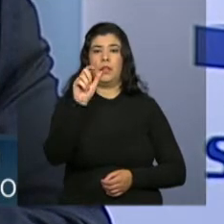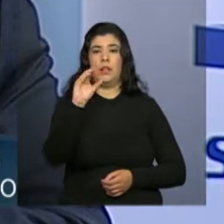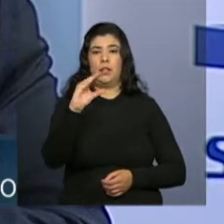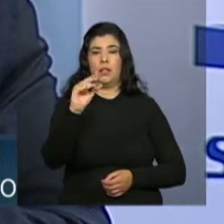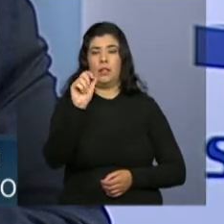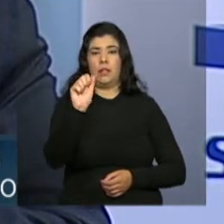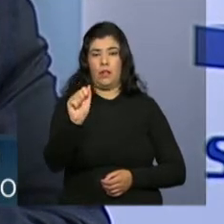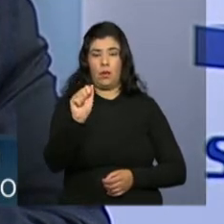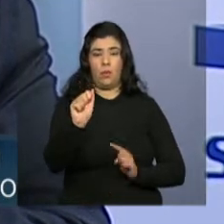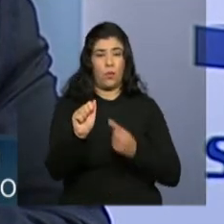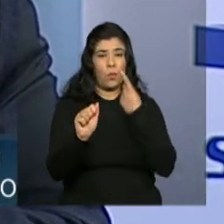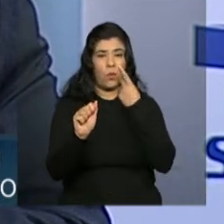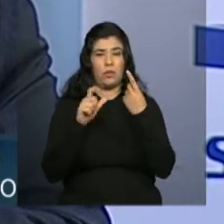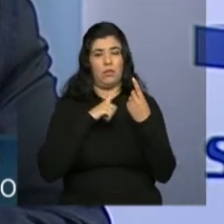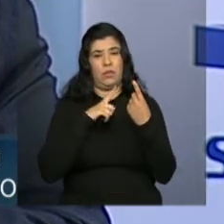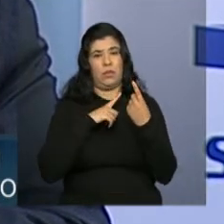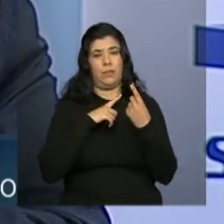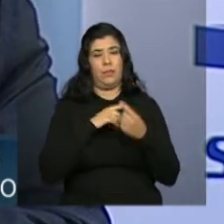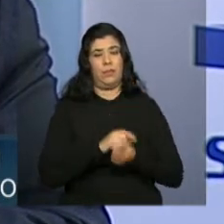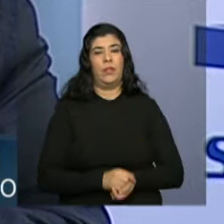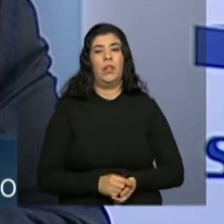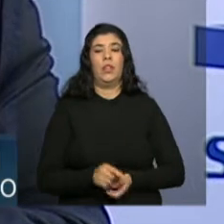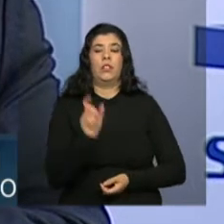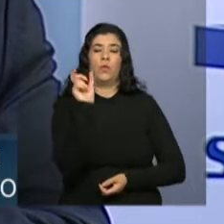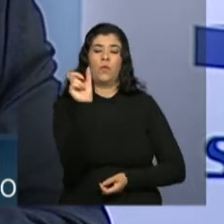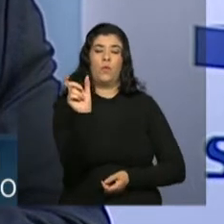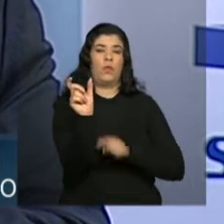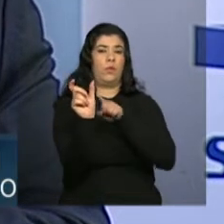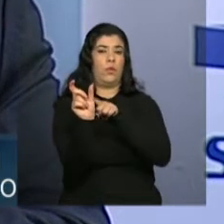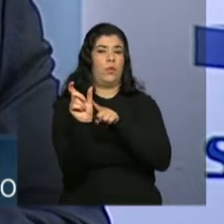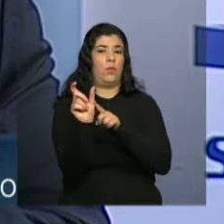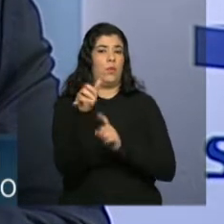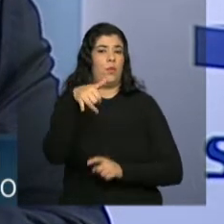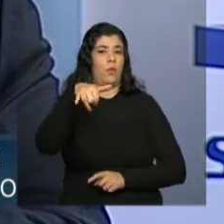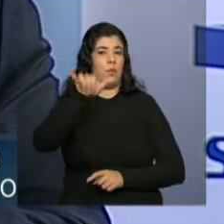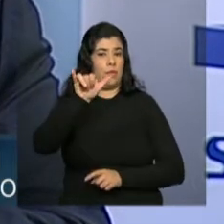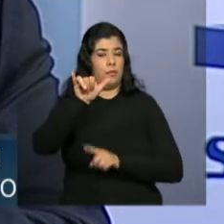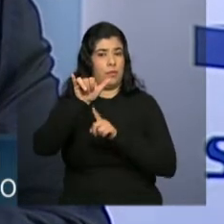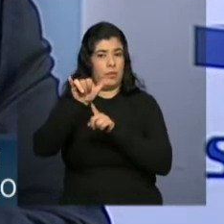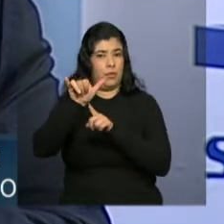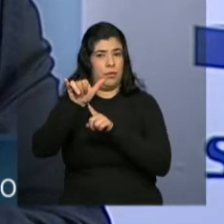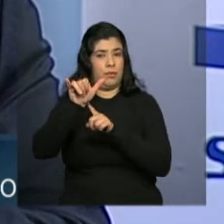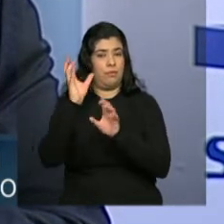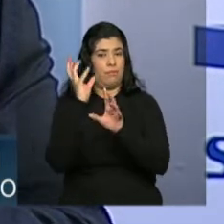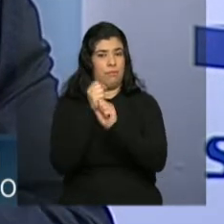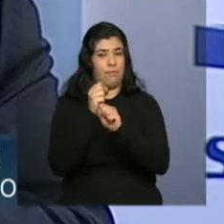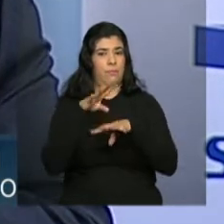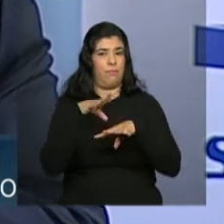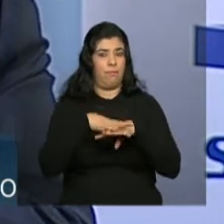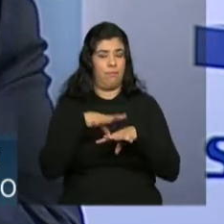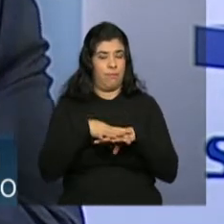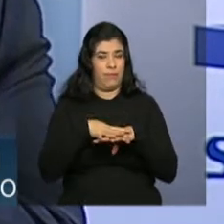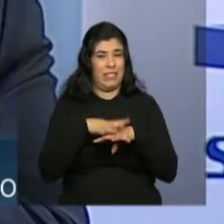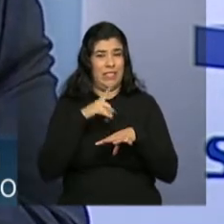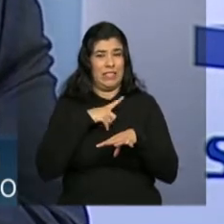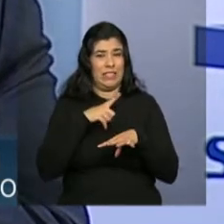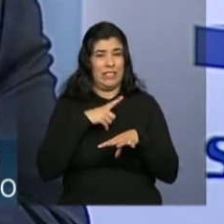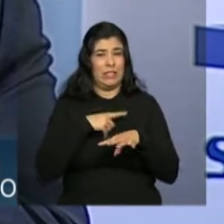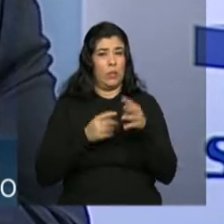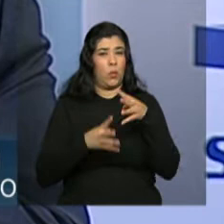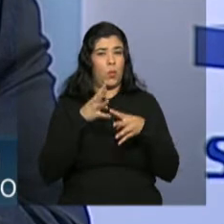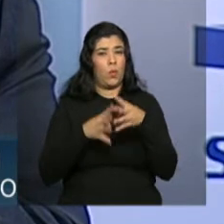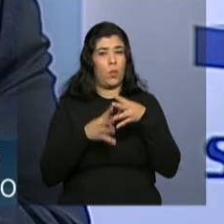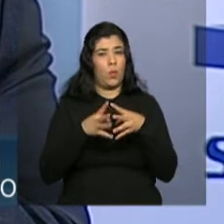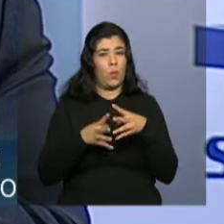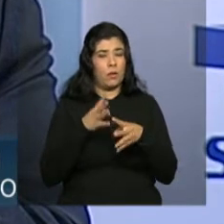que a gente tem aí né no fator y a gente tem uma fórmula com muita complexidade e os